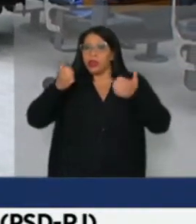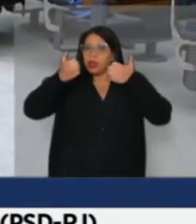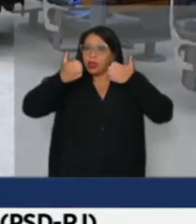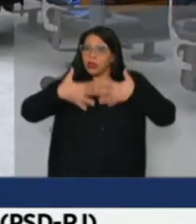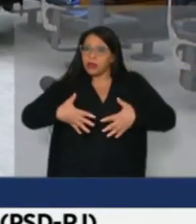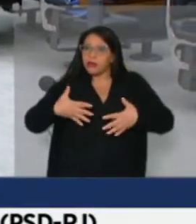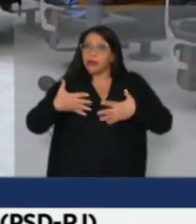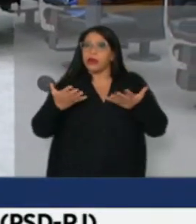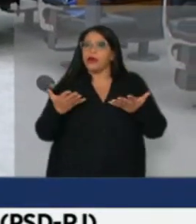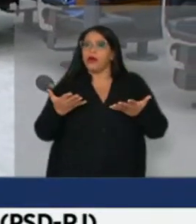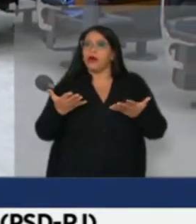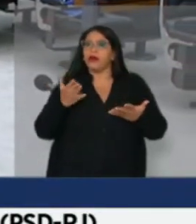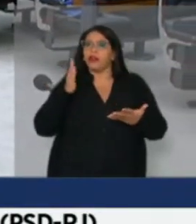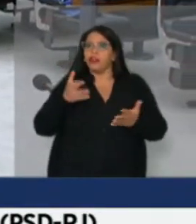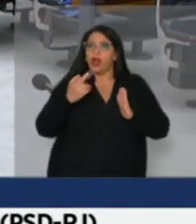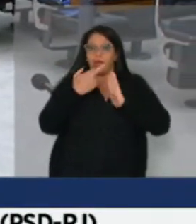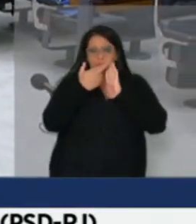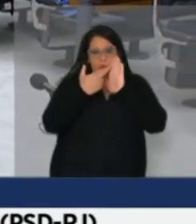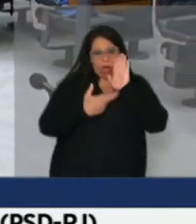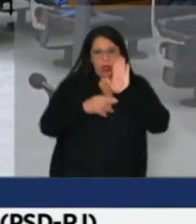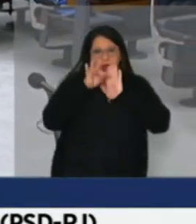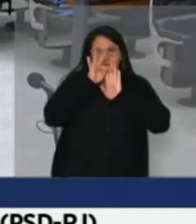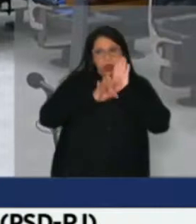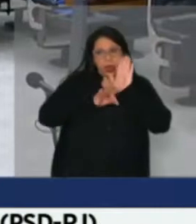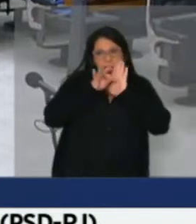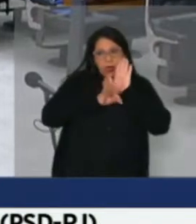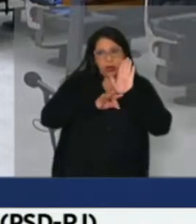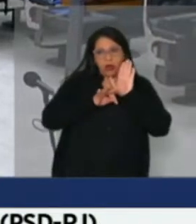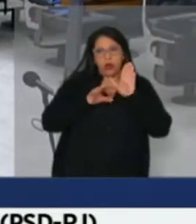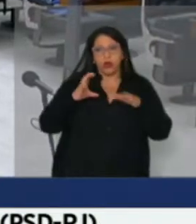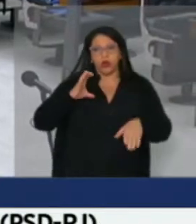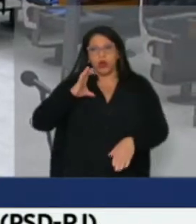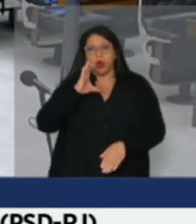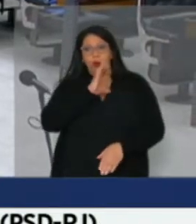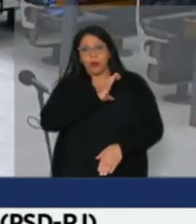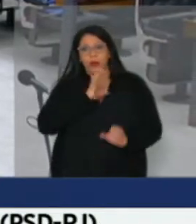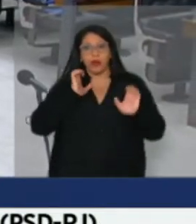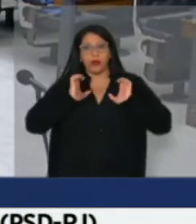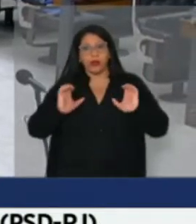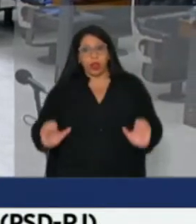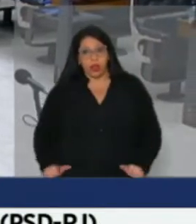embasa o projeto de resolução do Conselho de Ética e Decoro Parlamentar, a deputada Flor de